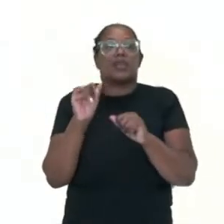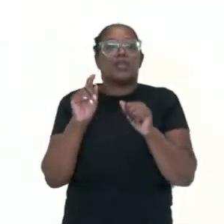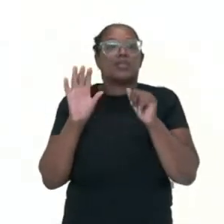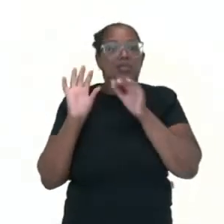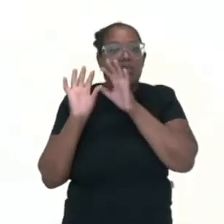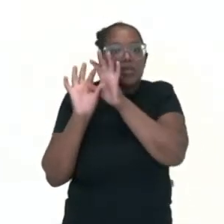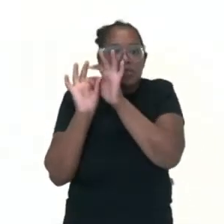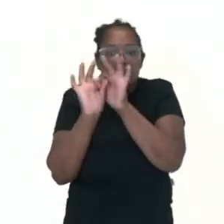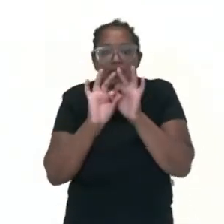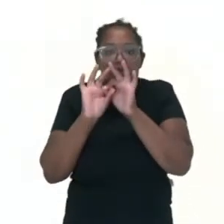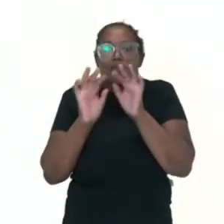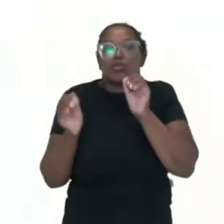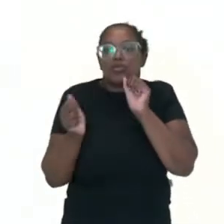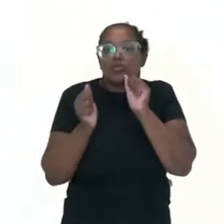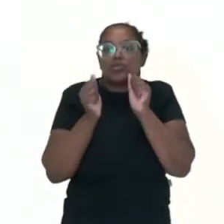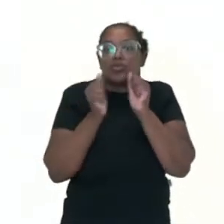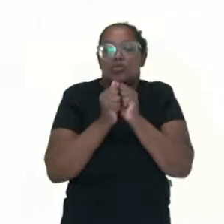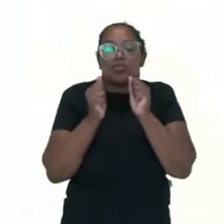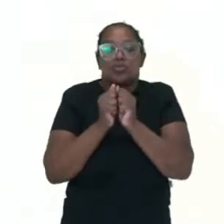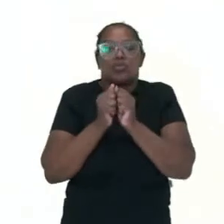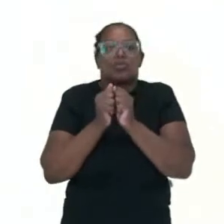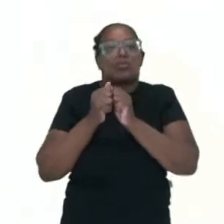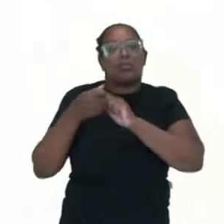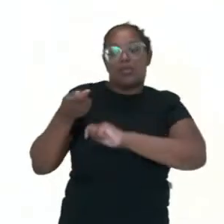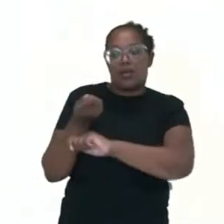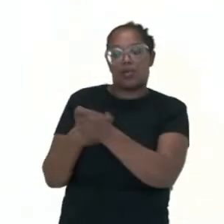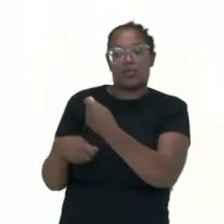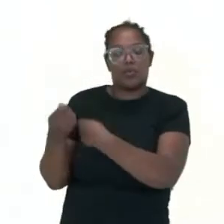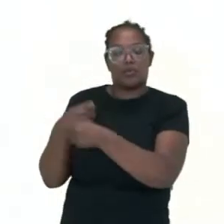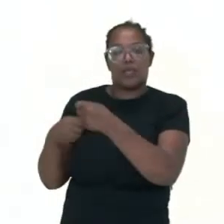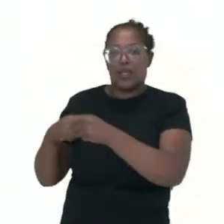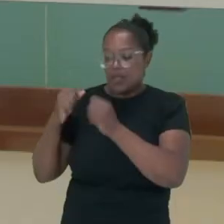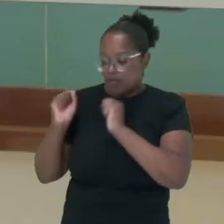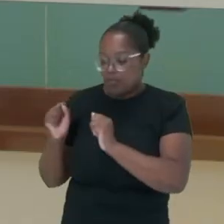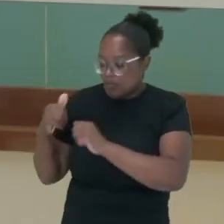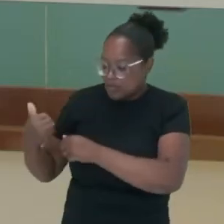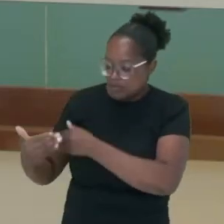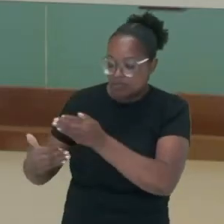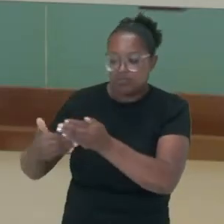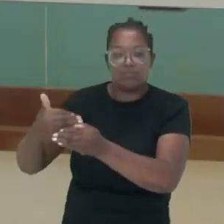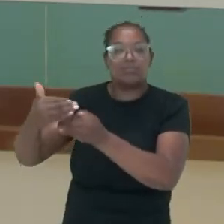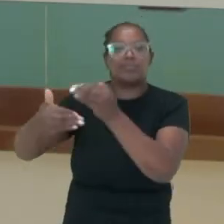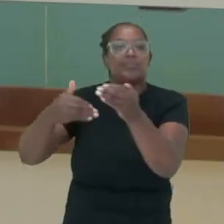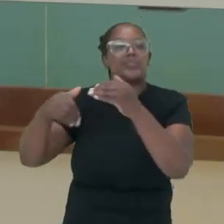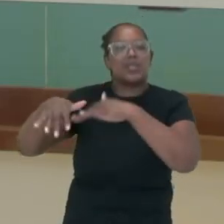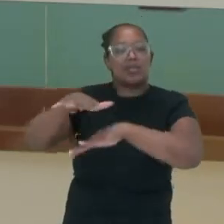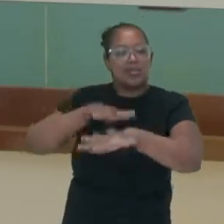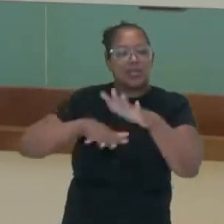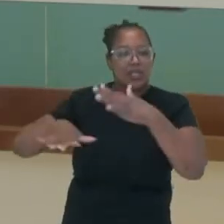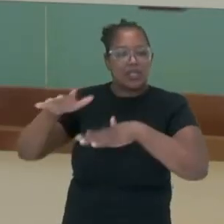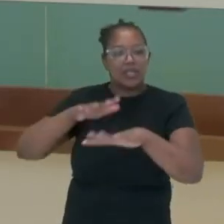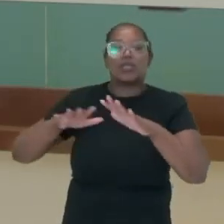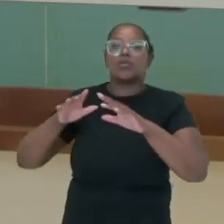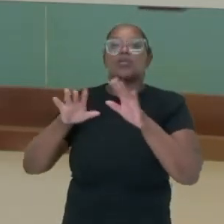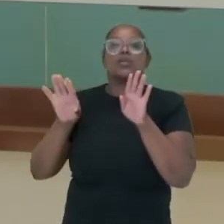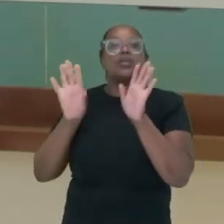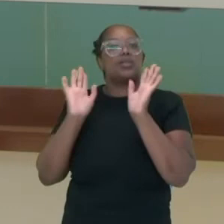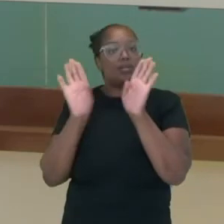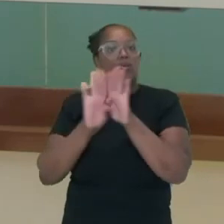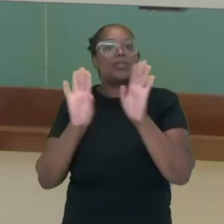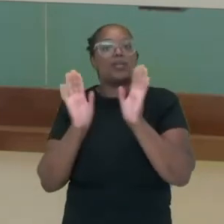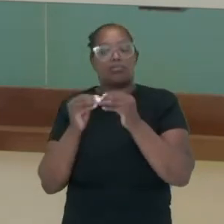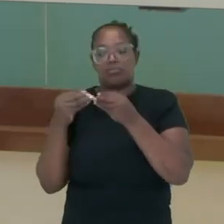de organização, baseado numa economia estatal e planificada, que ao mesmo tempo organizou e deu origem ao fim.